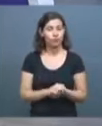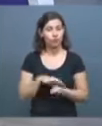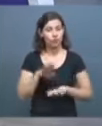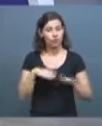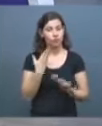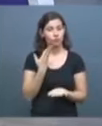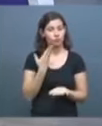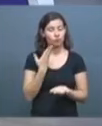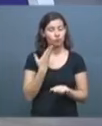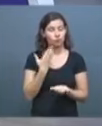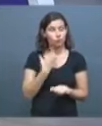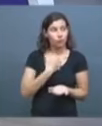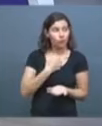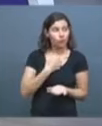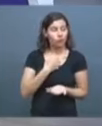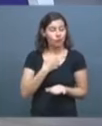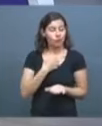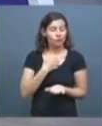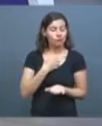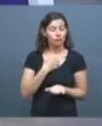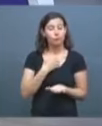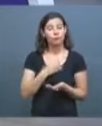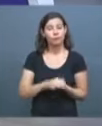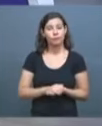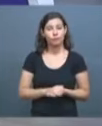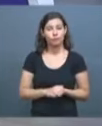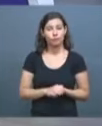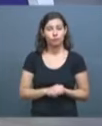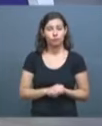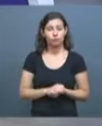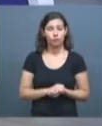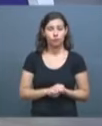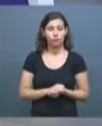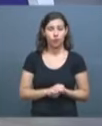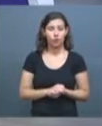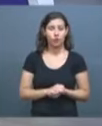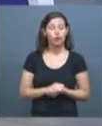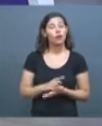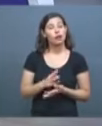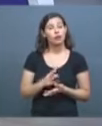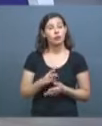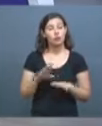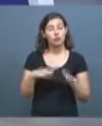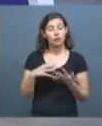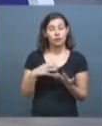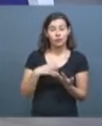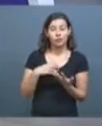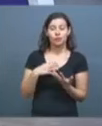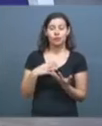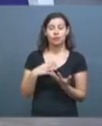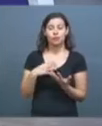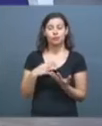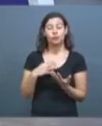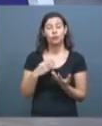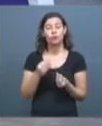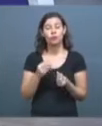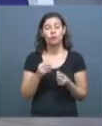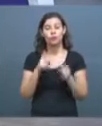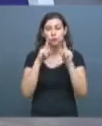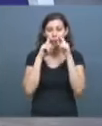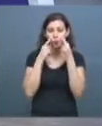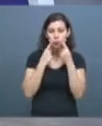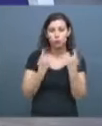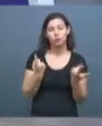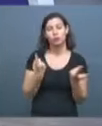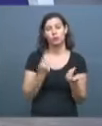perdendo o mecanismo de compensação, né, e a hora que até compensada, está tudo bem. Aí se manifesta, por exemplo, com choro fácil, humor